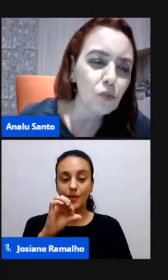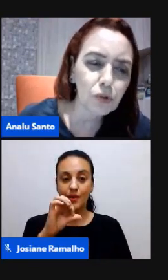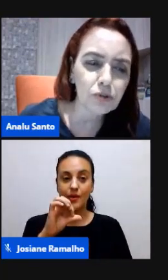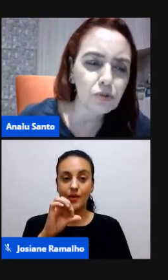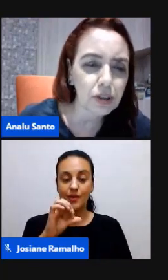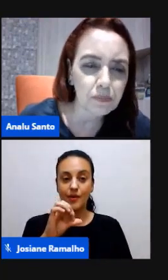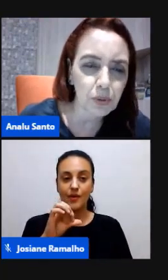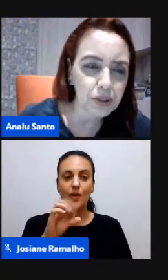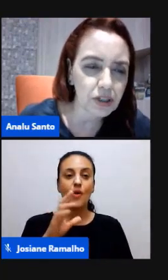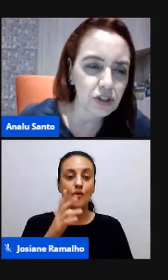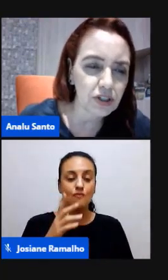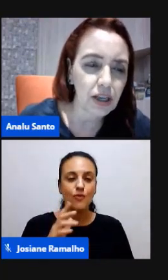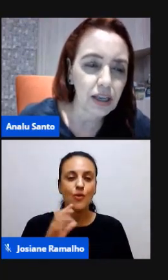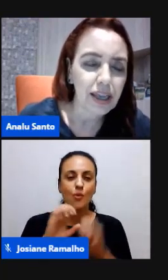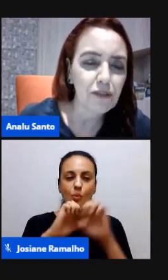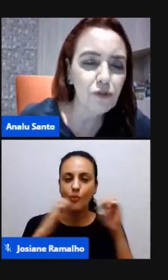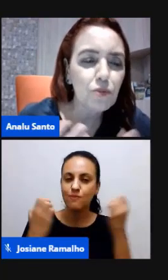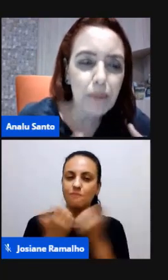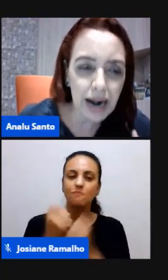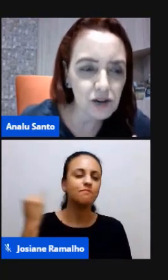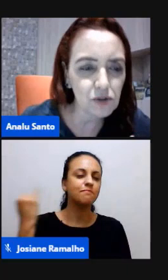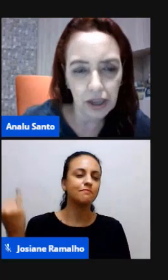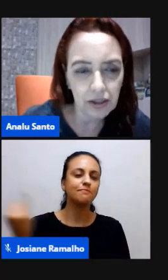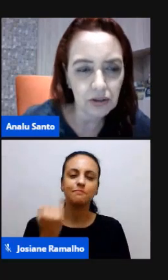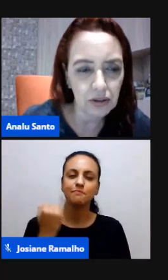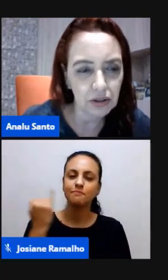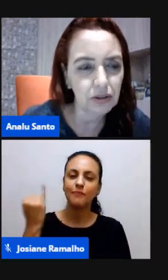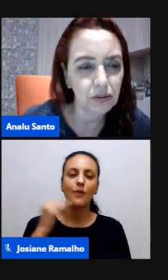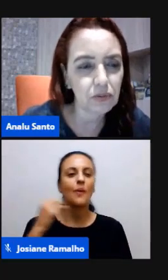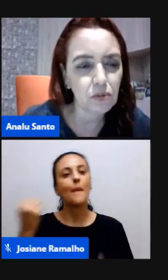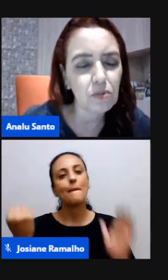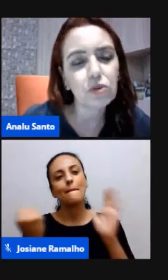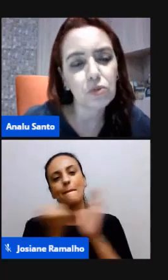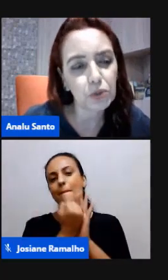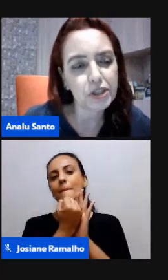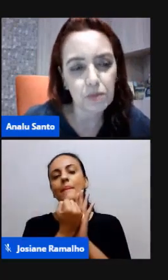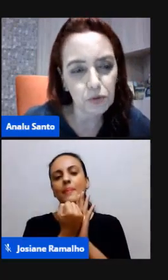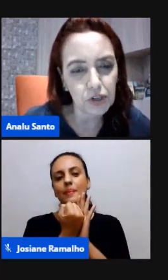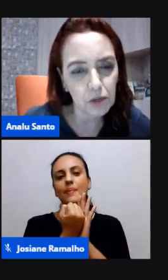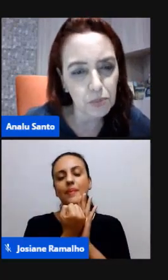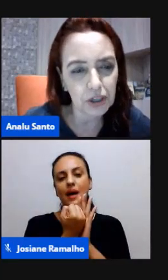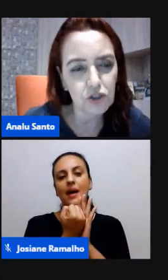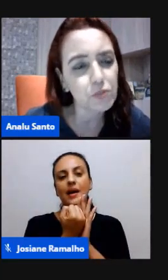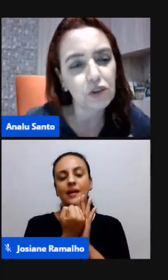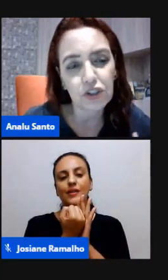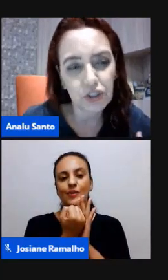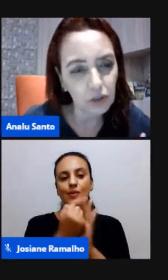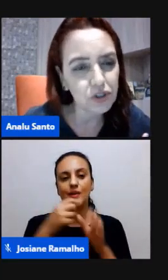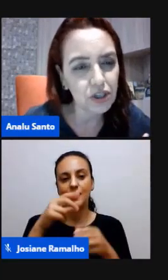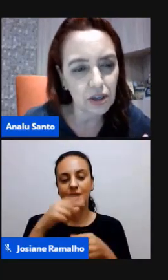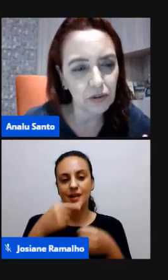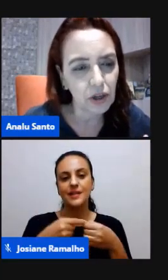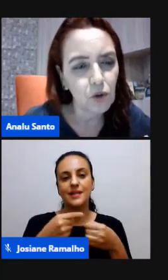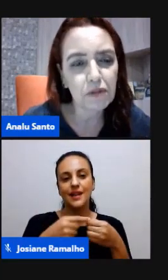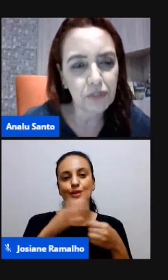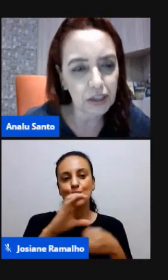feira muito importante, foi um marco, né, no município de Campo Grande, porque a gente